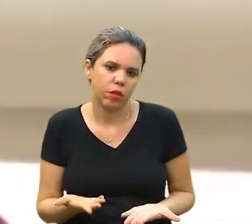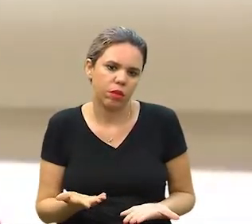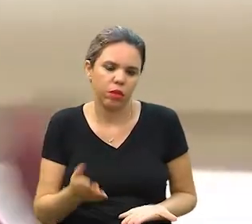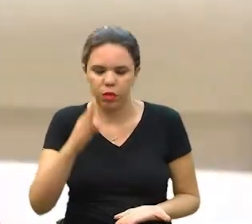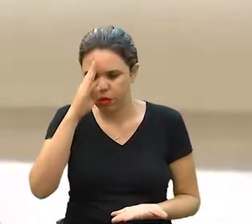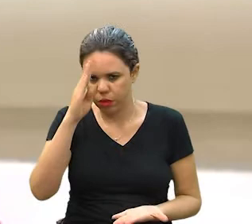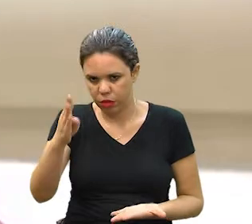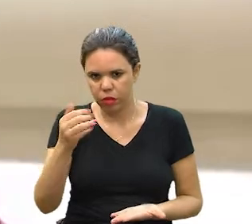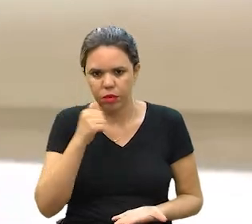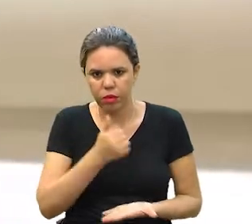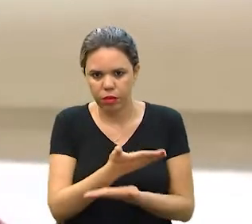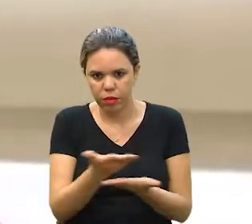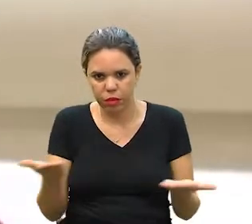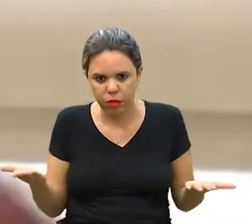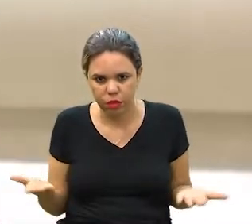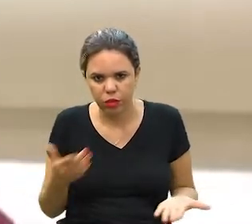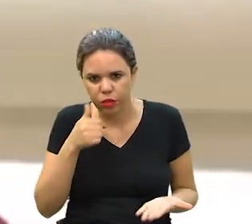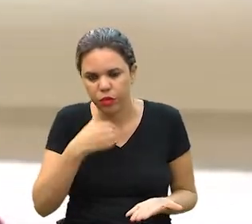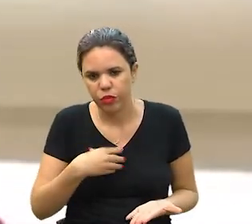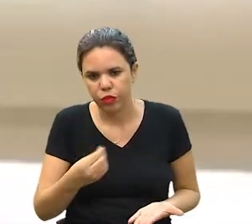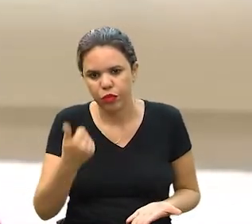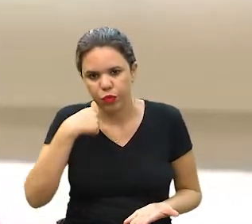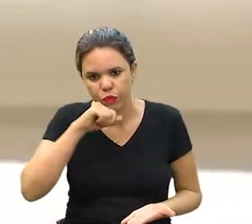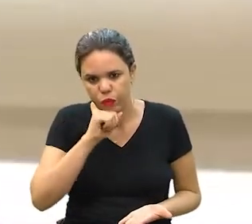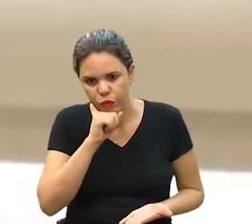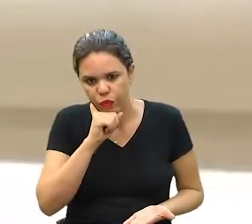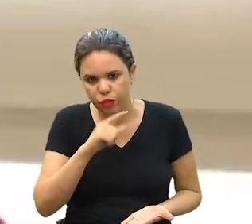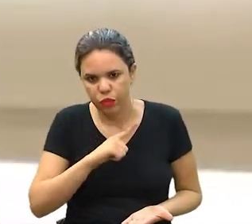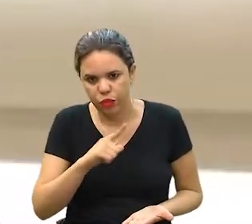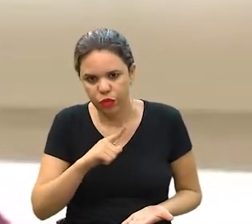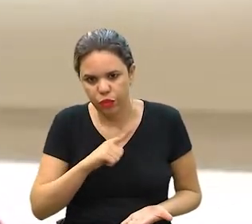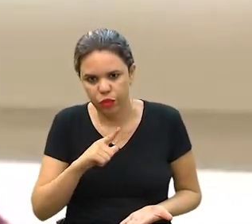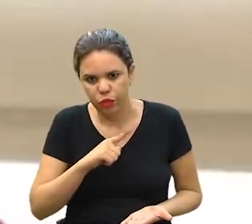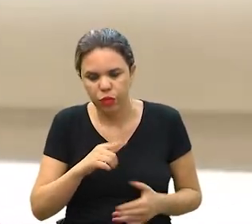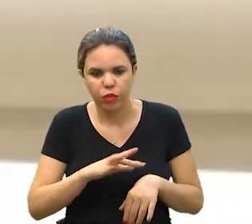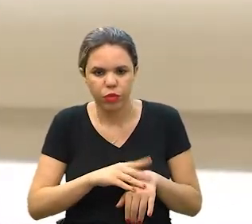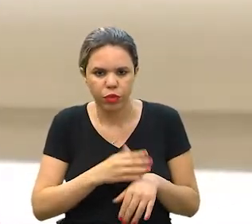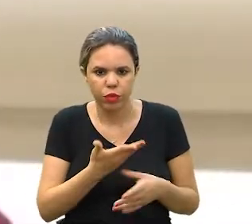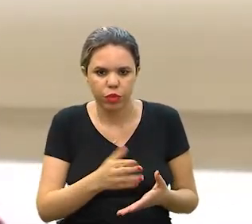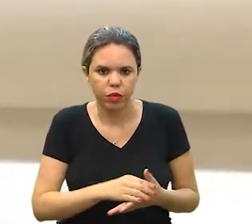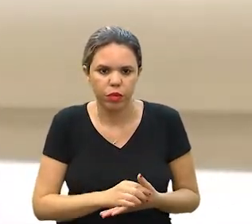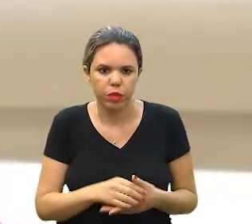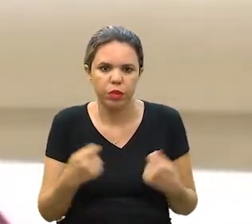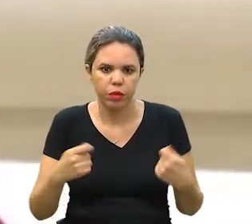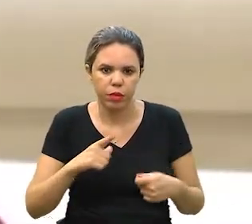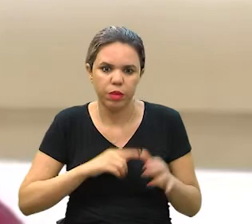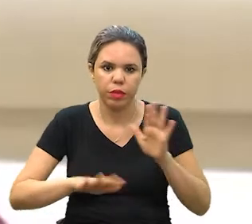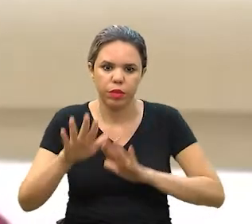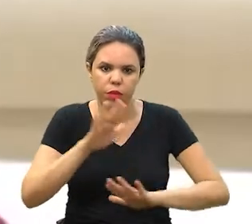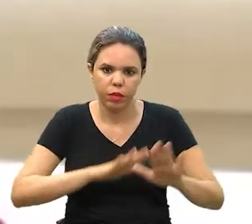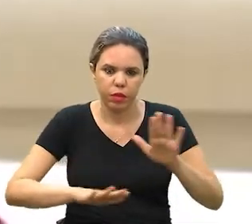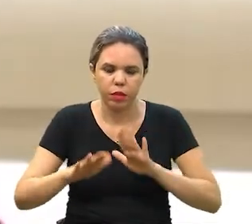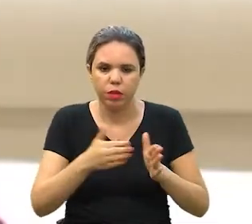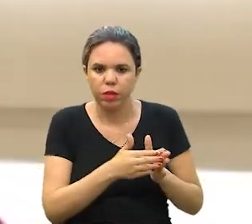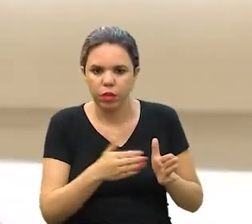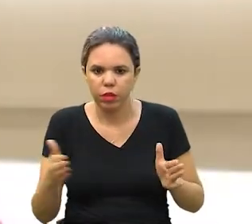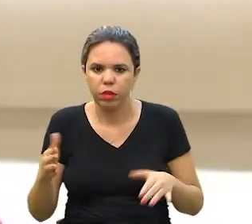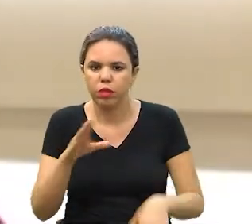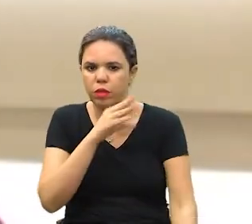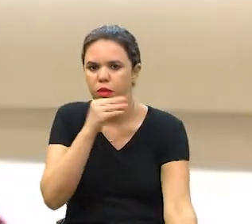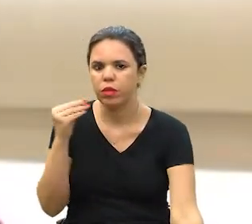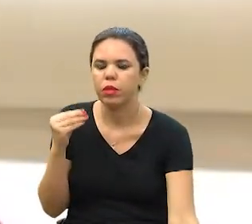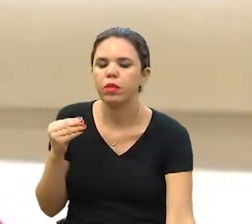Então, principalmente as meninas, filhas de mãe que tiveram trombofilia, elas precisam ter muito cuidado na época